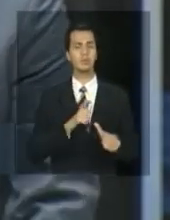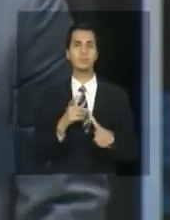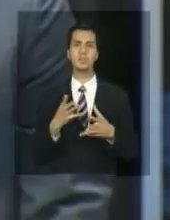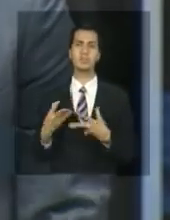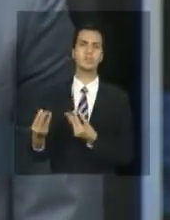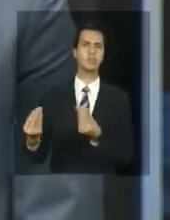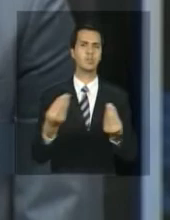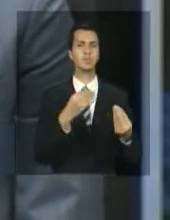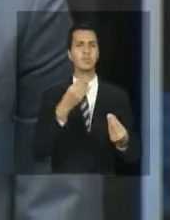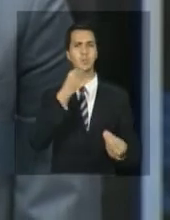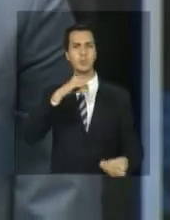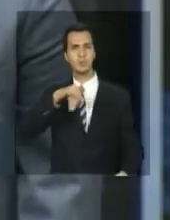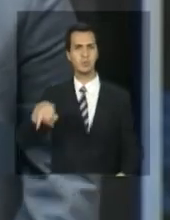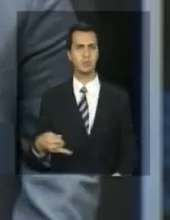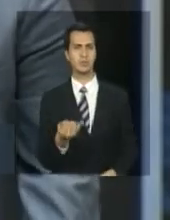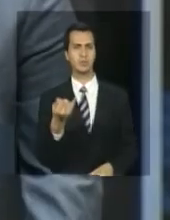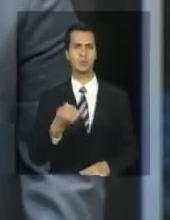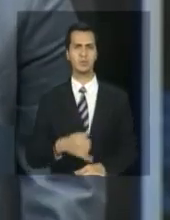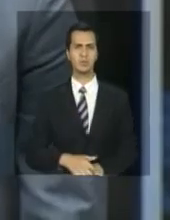de oportunidades.